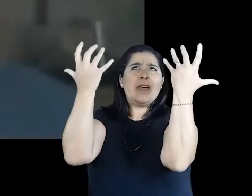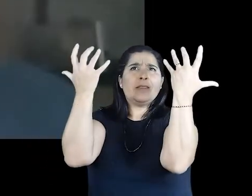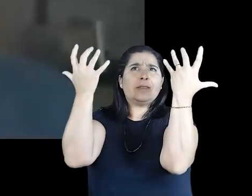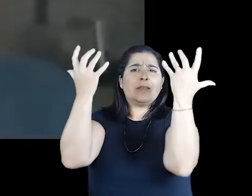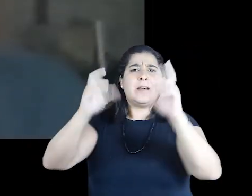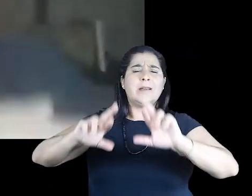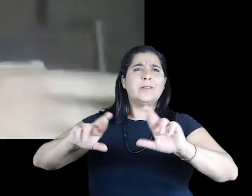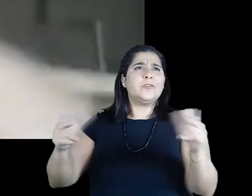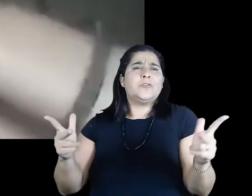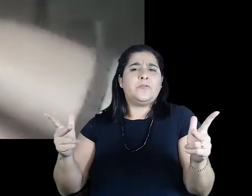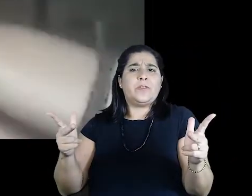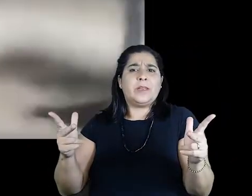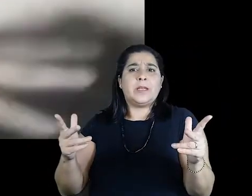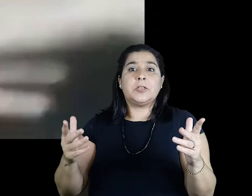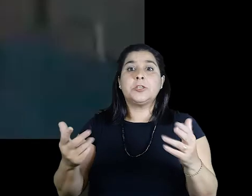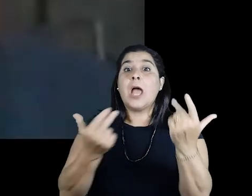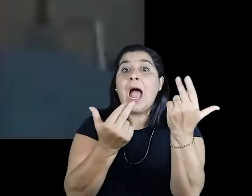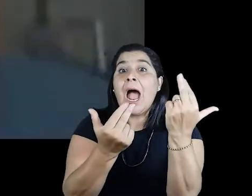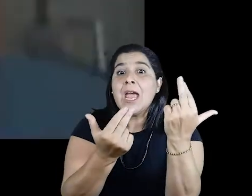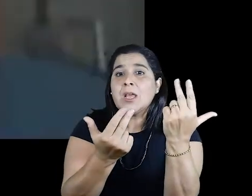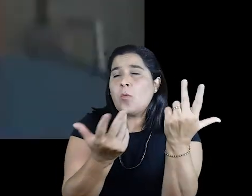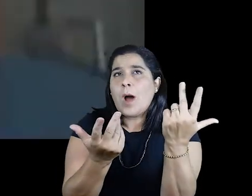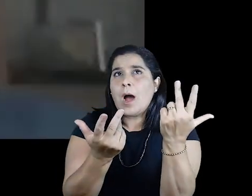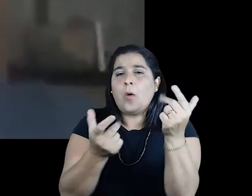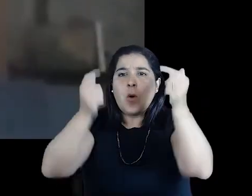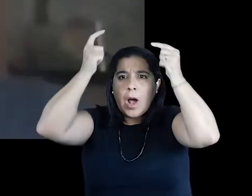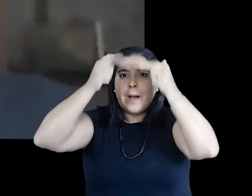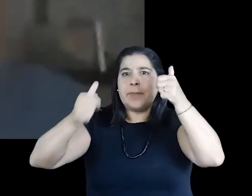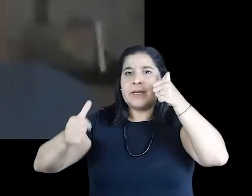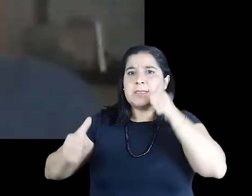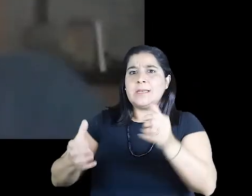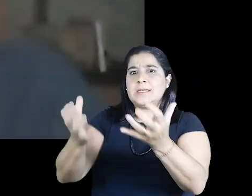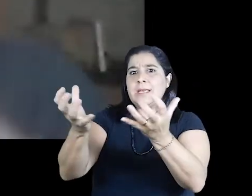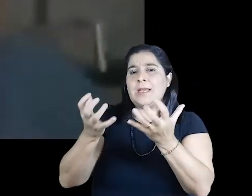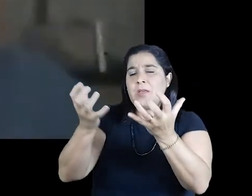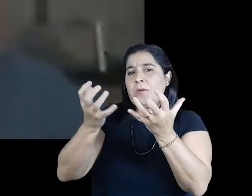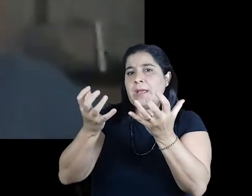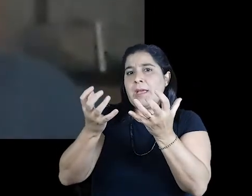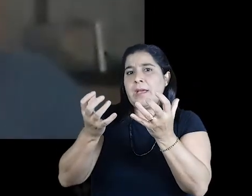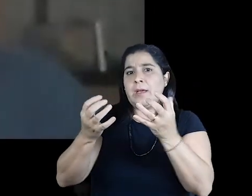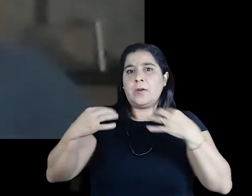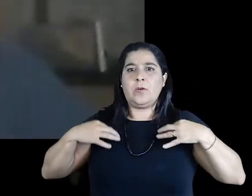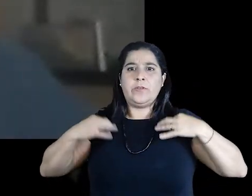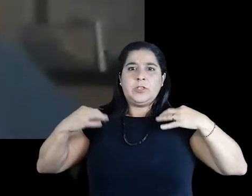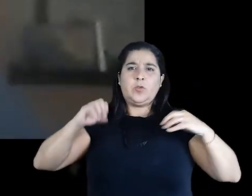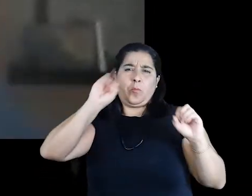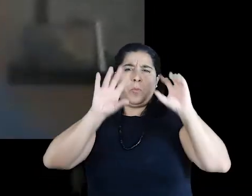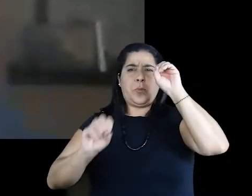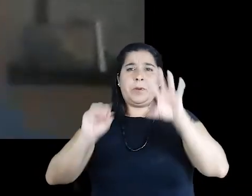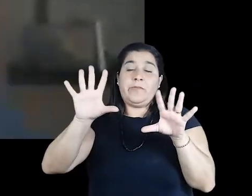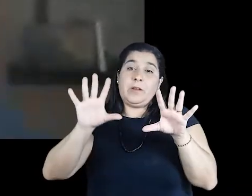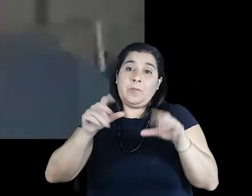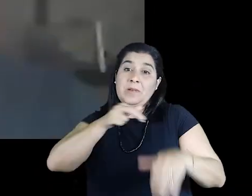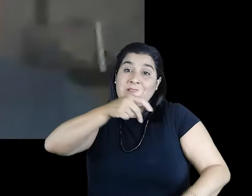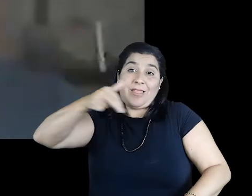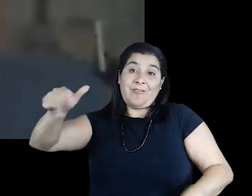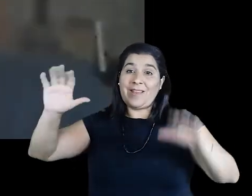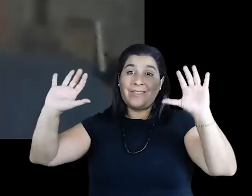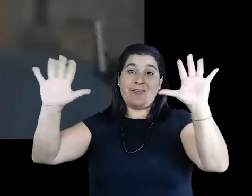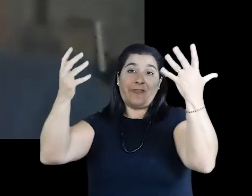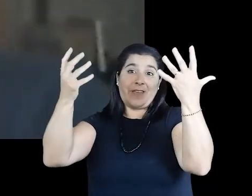de uma princesa? Que ela vai usando um vestido brilhante. Pode ser que ela apareça de saia ou de um pijama. É algo